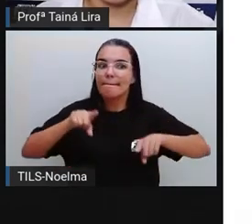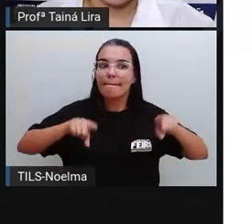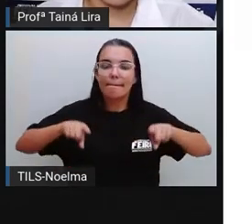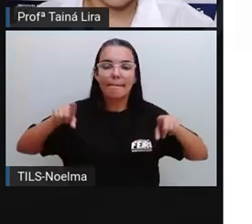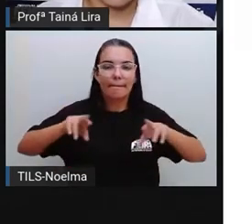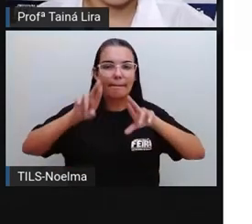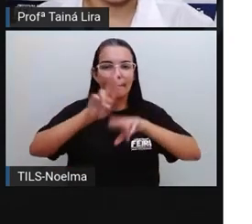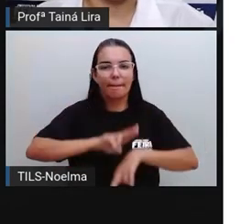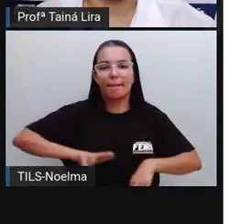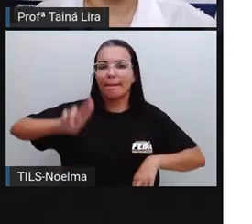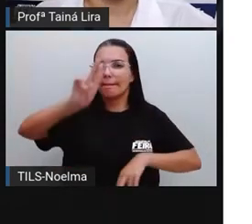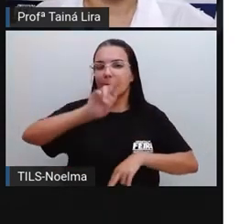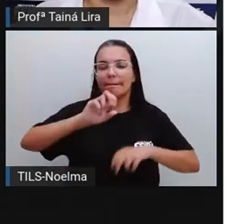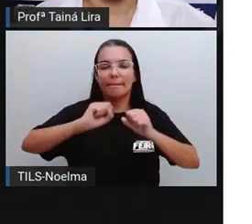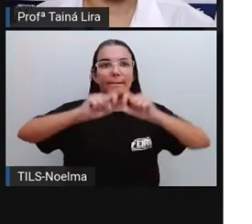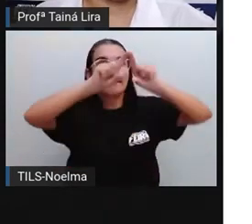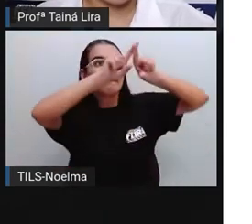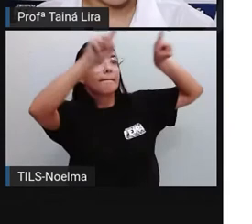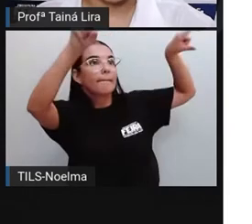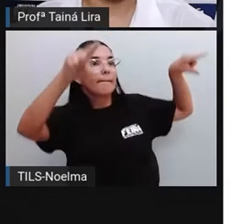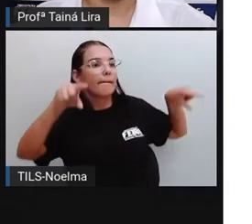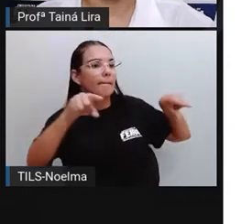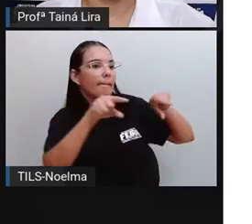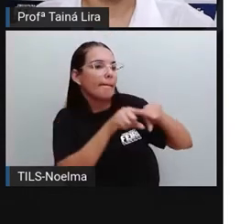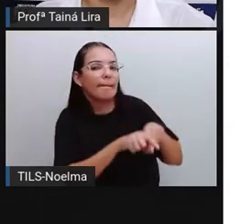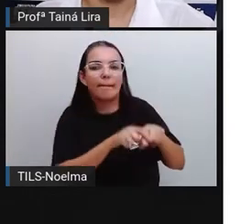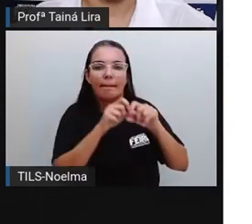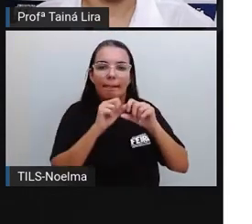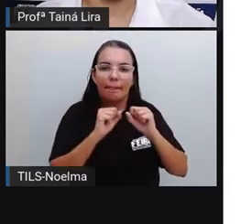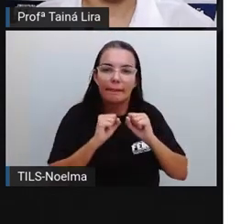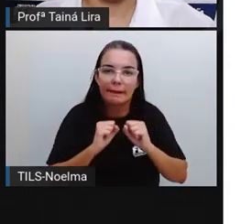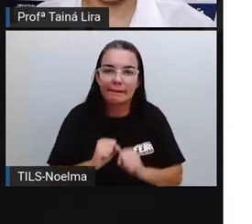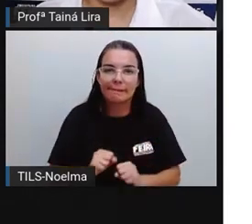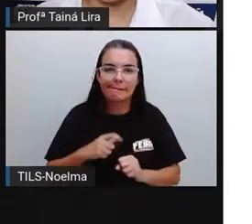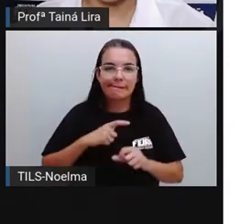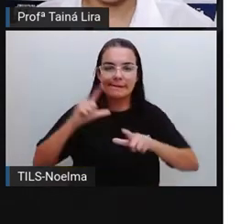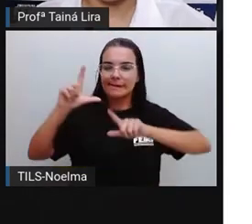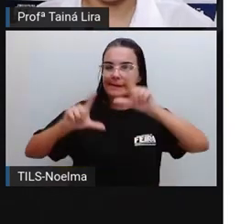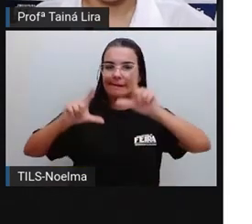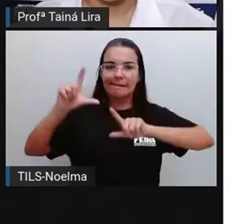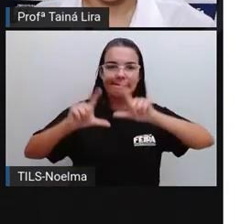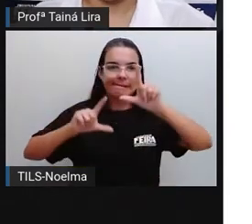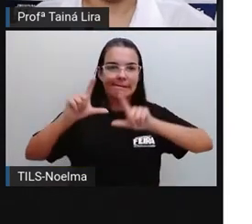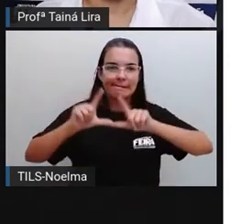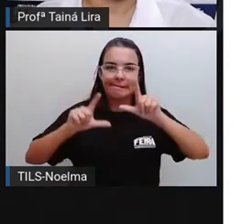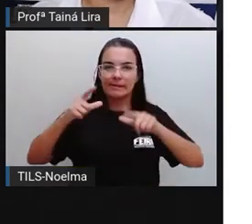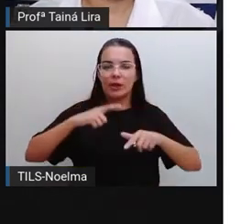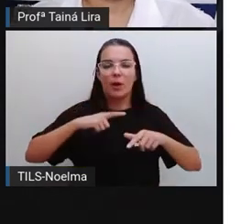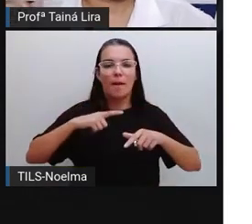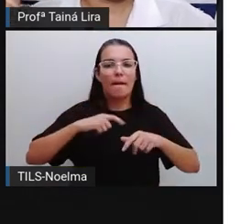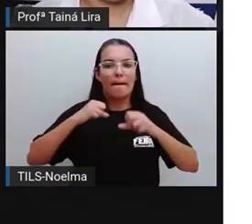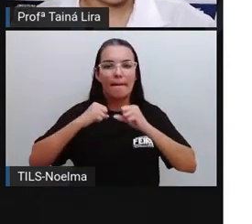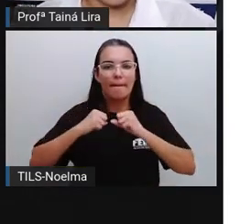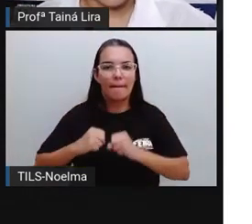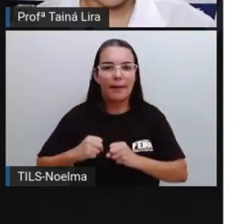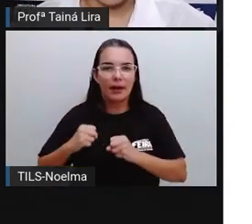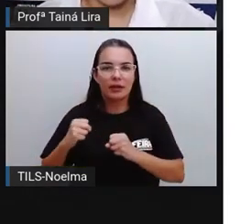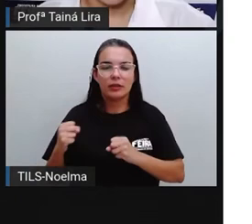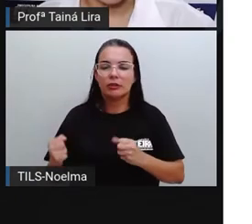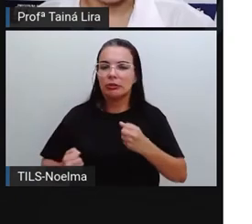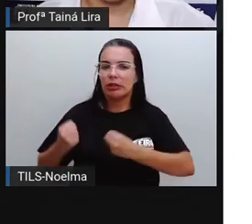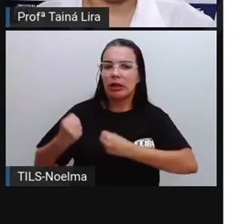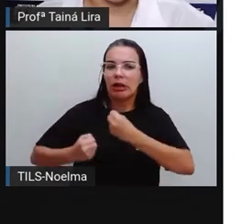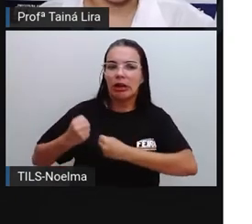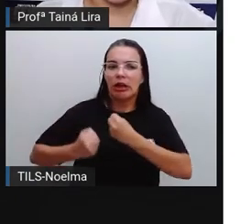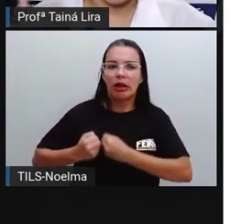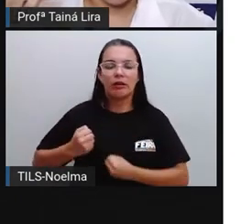né? Outdoor, placas, tá bom? Televisão, pode colocar em carro.